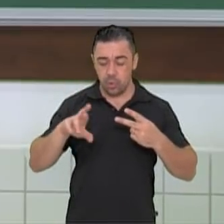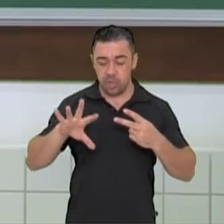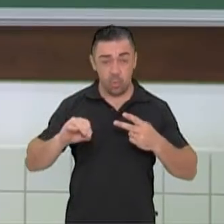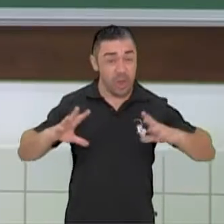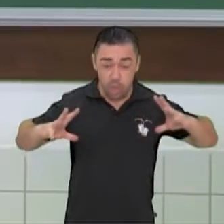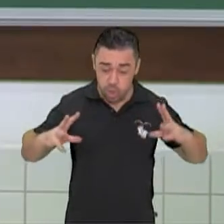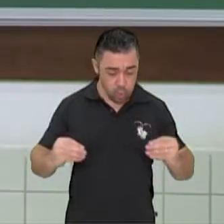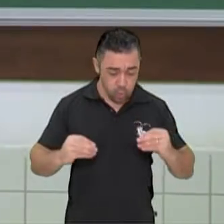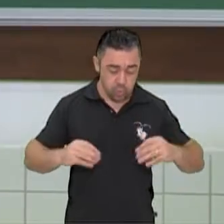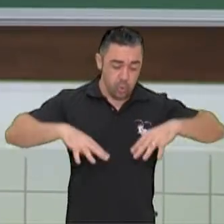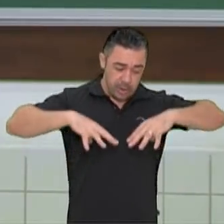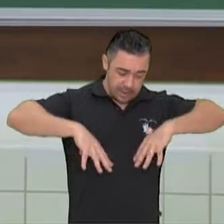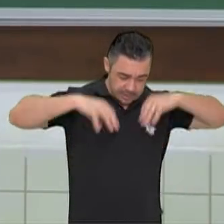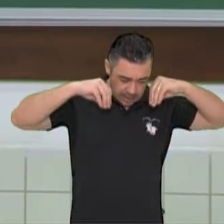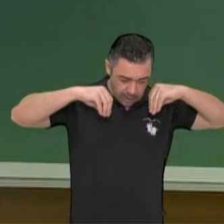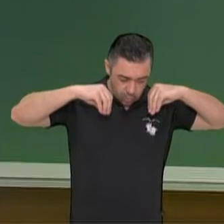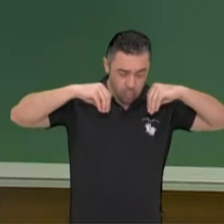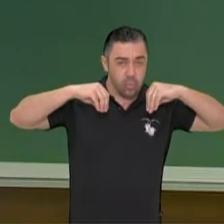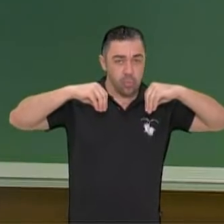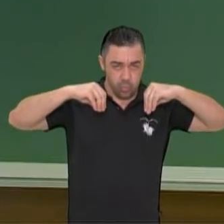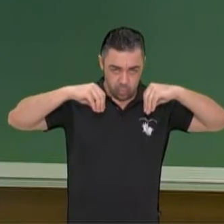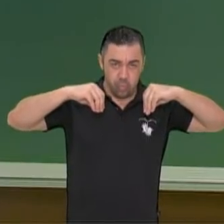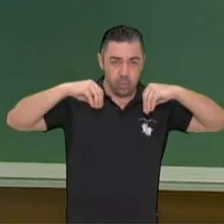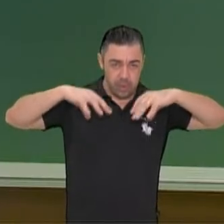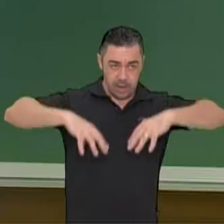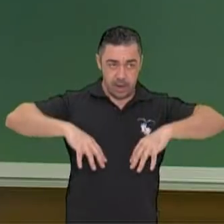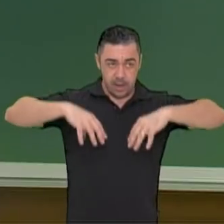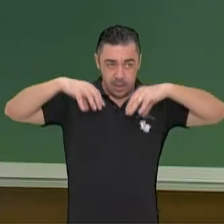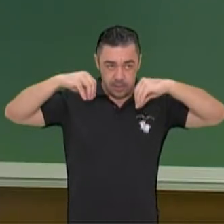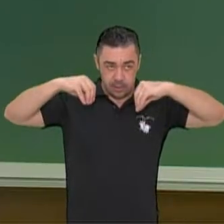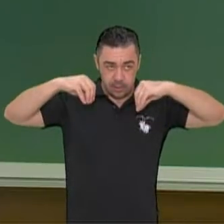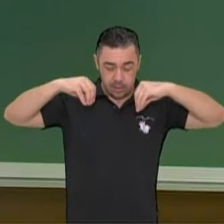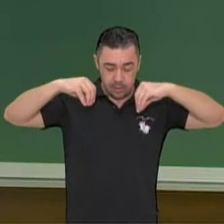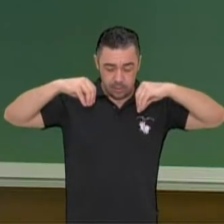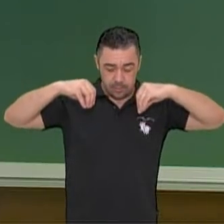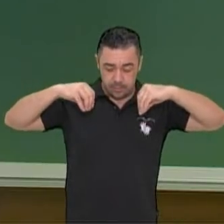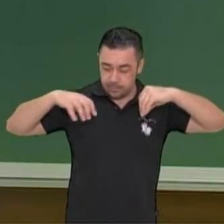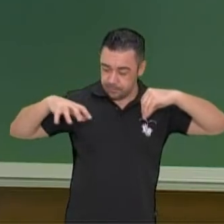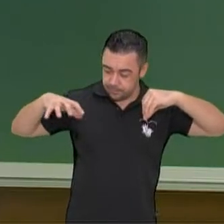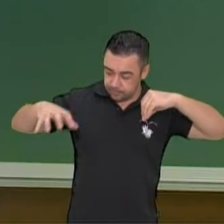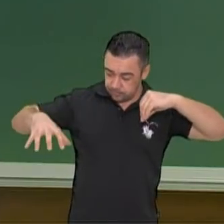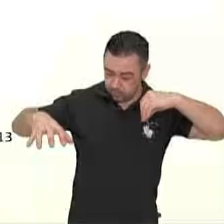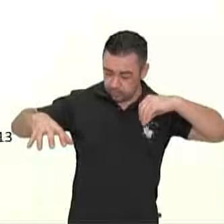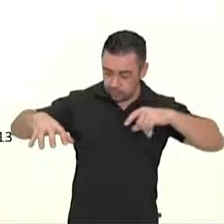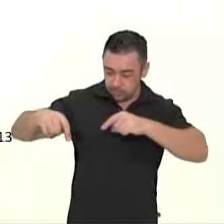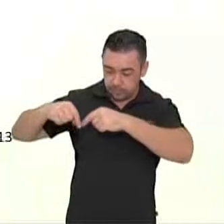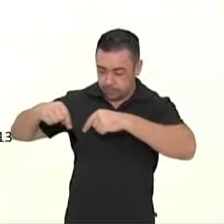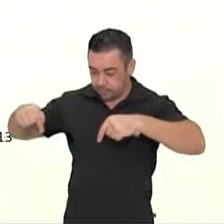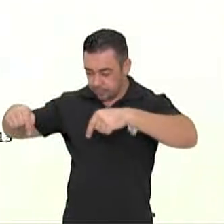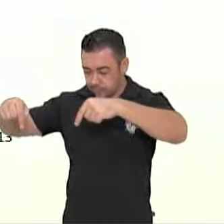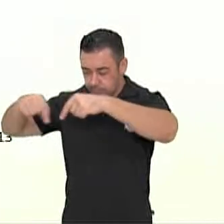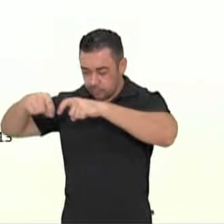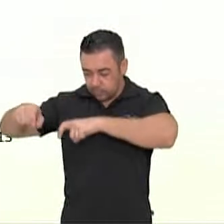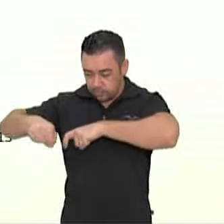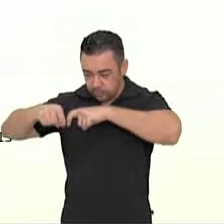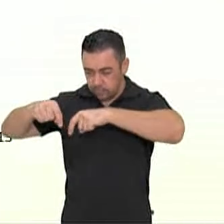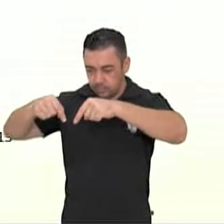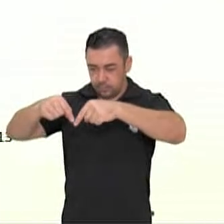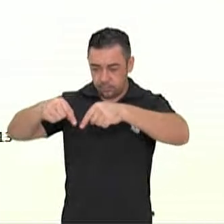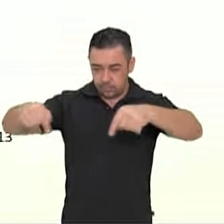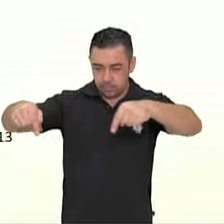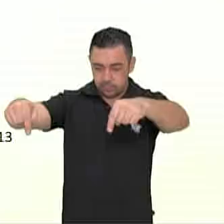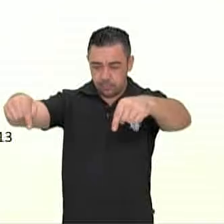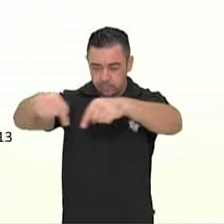espaço que envolve o castelo. Eu sei que eu já usei essa imagem, mas é propositalmente, porque eu prometi que nós íamos destrinchá-la